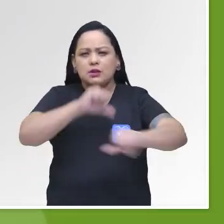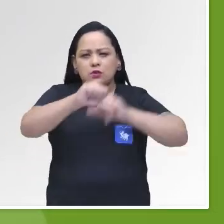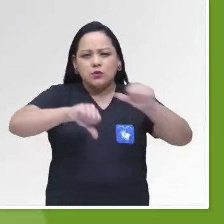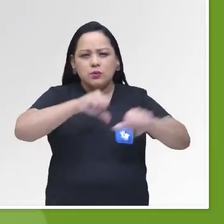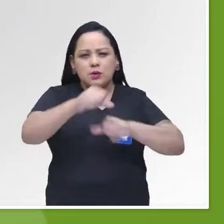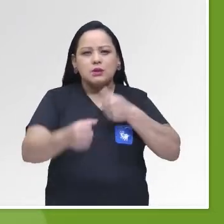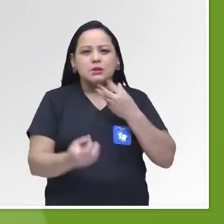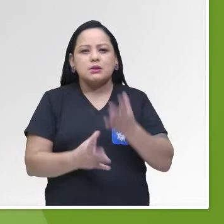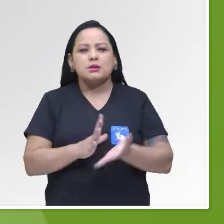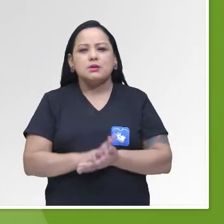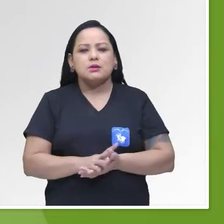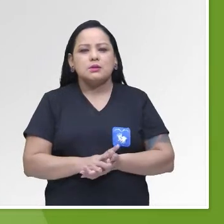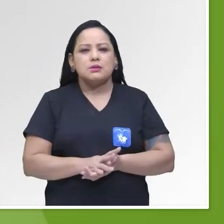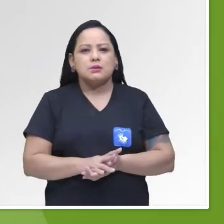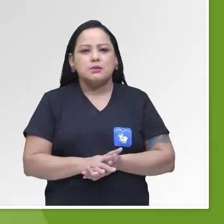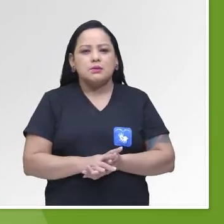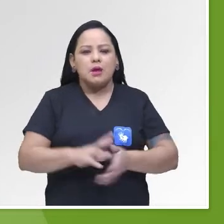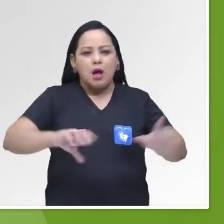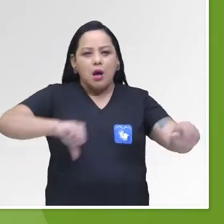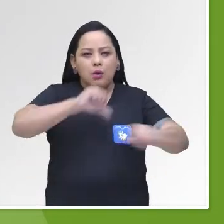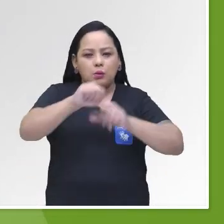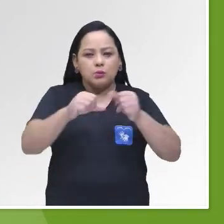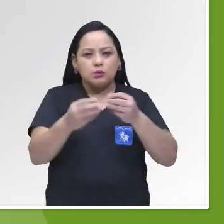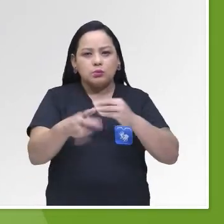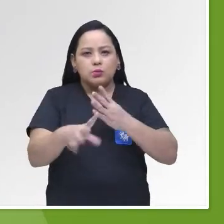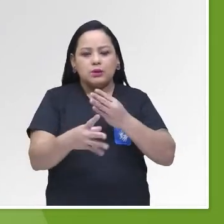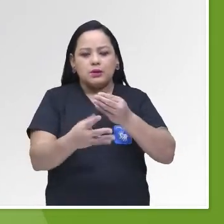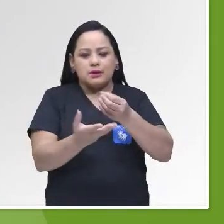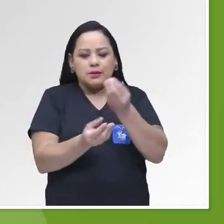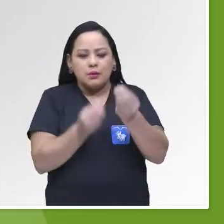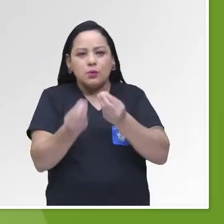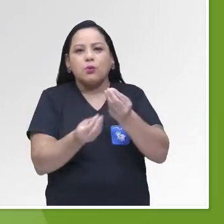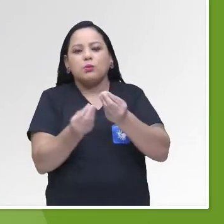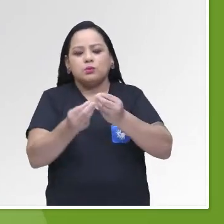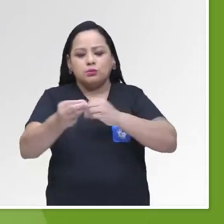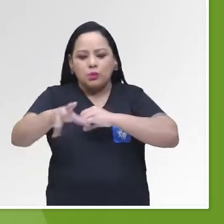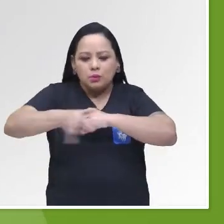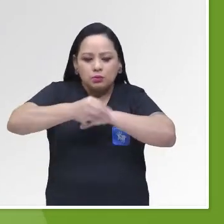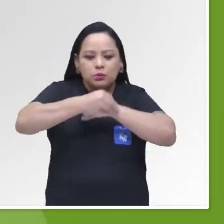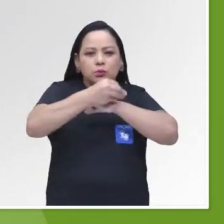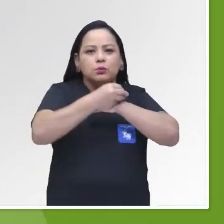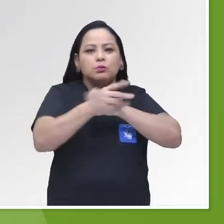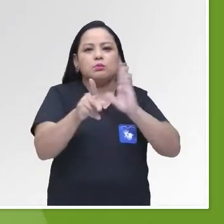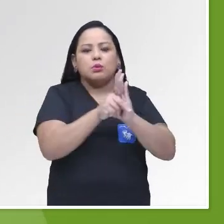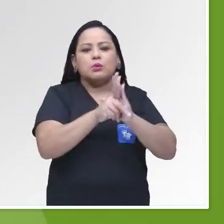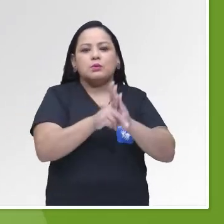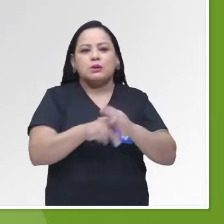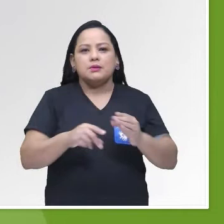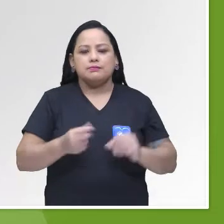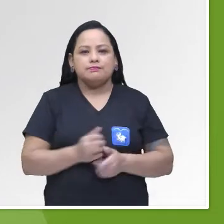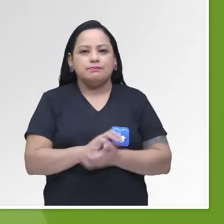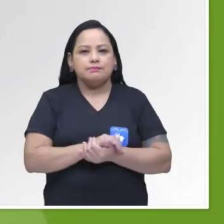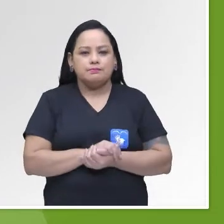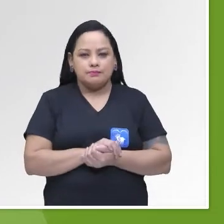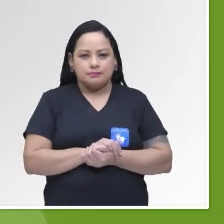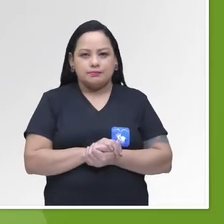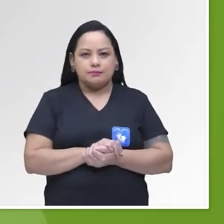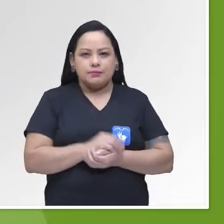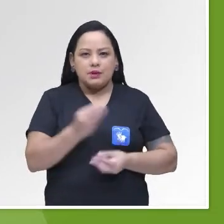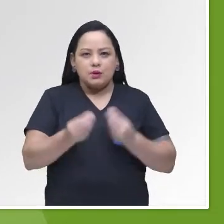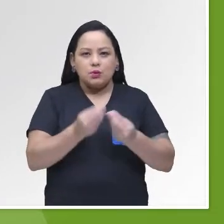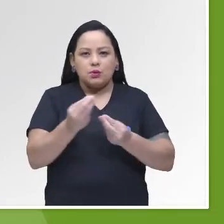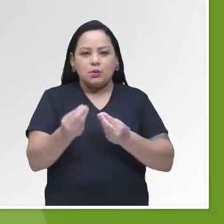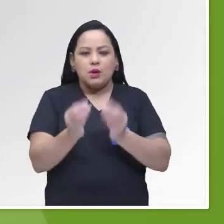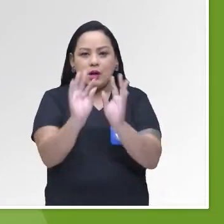ela altera a sua composição, né? Ou seja, os reagentes reagem